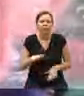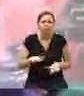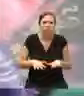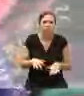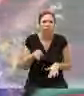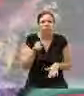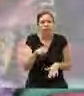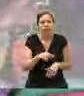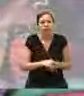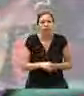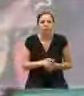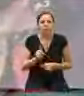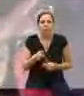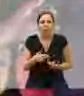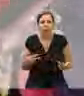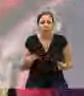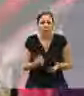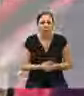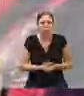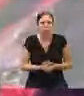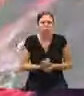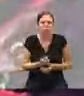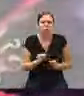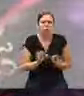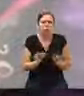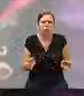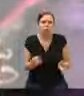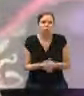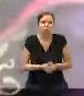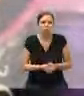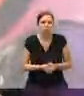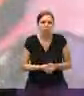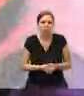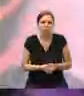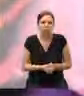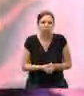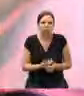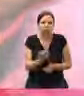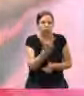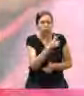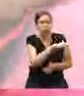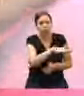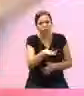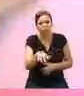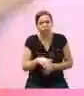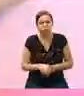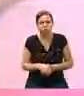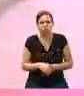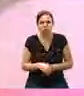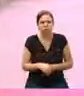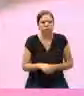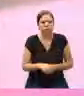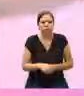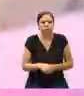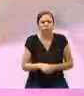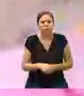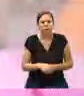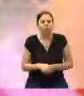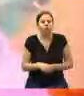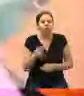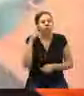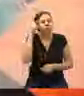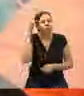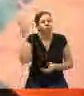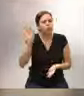vezes para você é uma coisa tão mínima, né? E para eles é um mundo à parte, é um